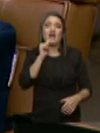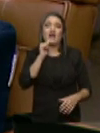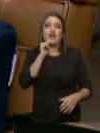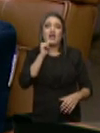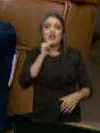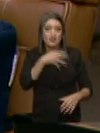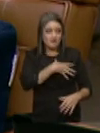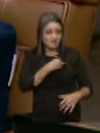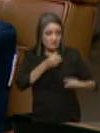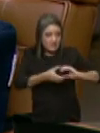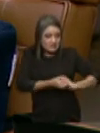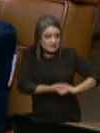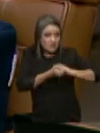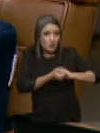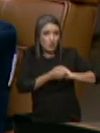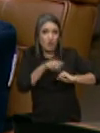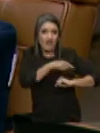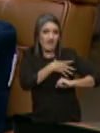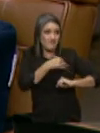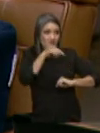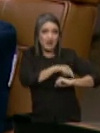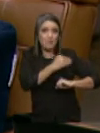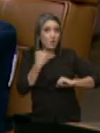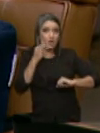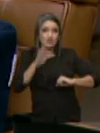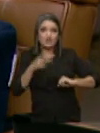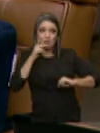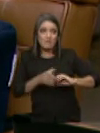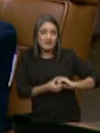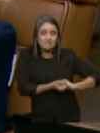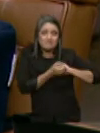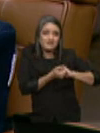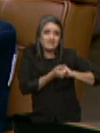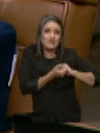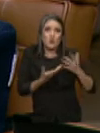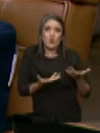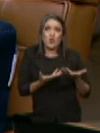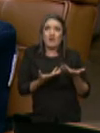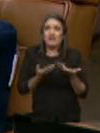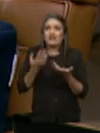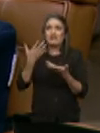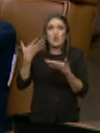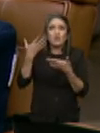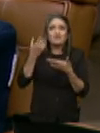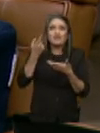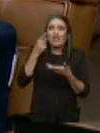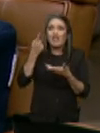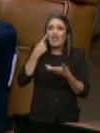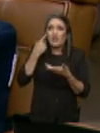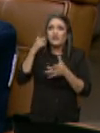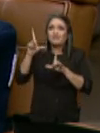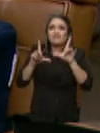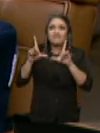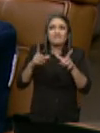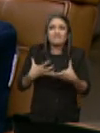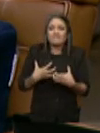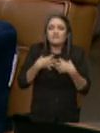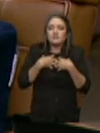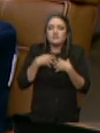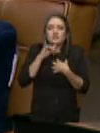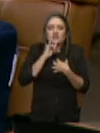socorros. Cenas comoventes, impactantes, e eu não poderia ficar silente. Gostaria de manifestar